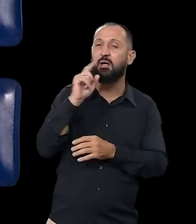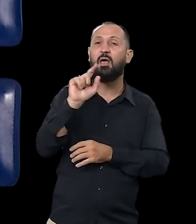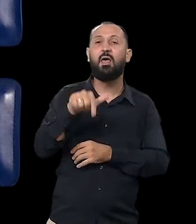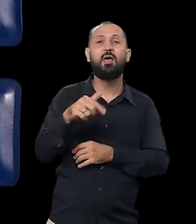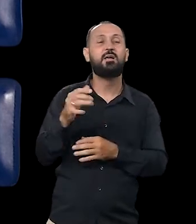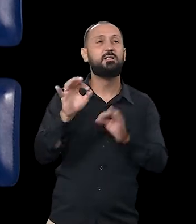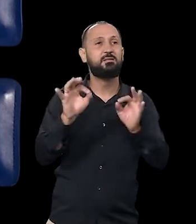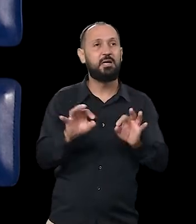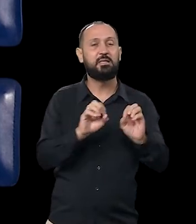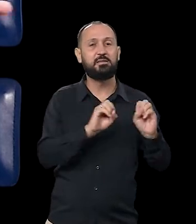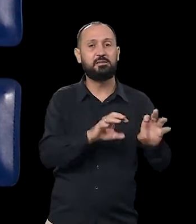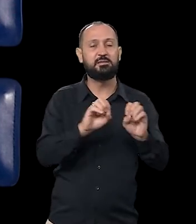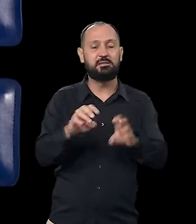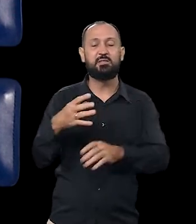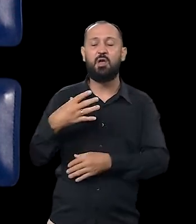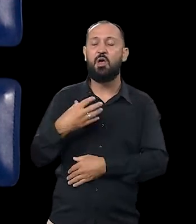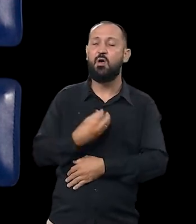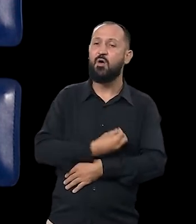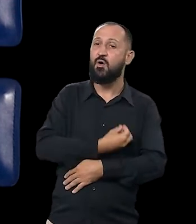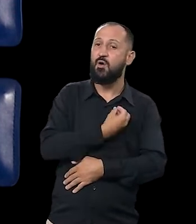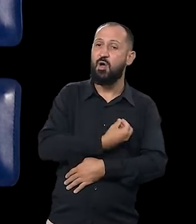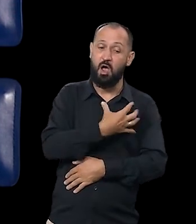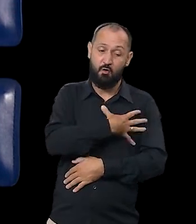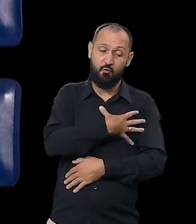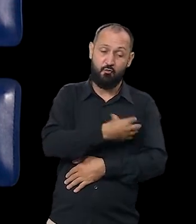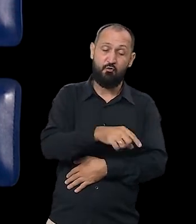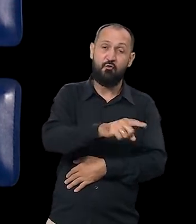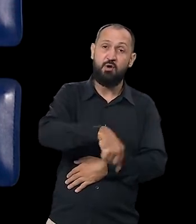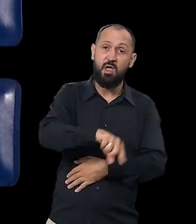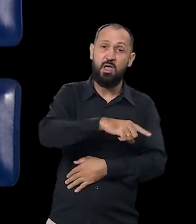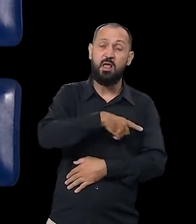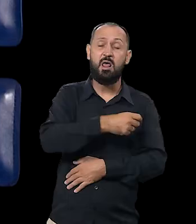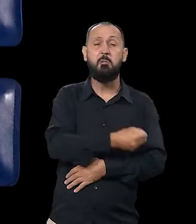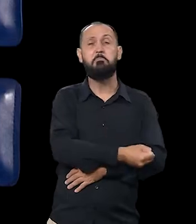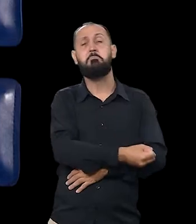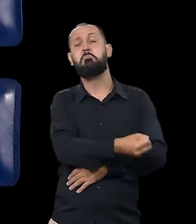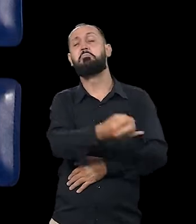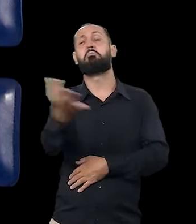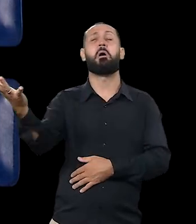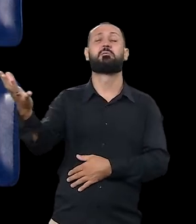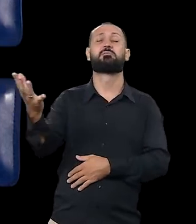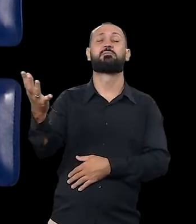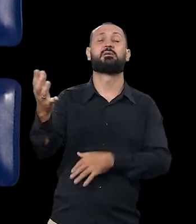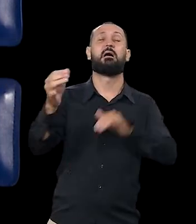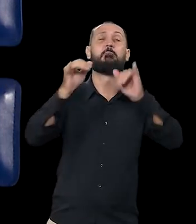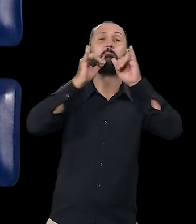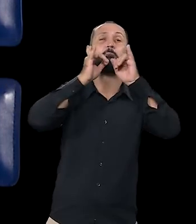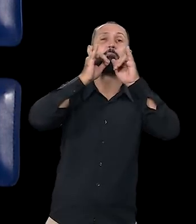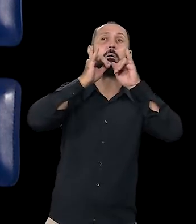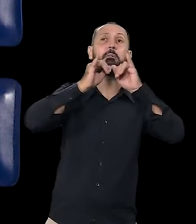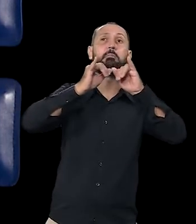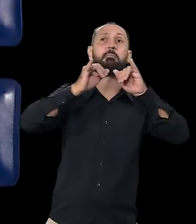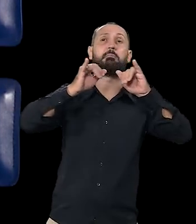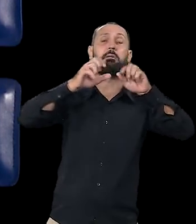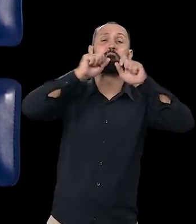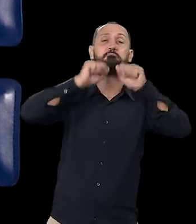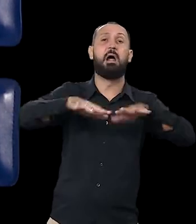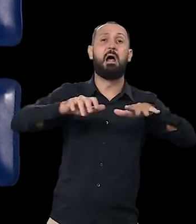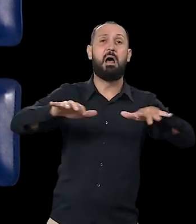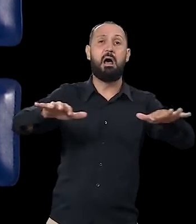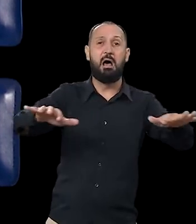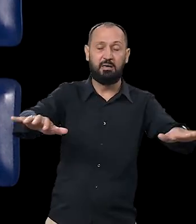pais, é exatamente ensinar os filhos a poder, no meio dessa quantidade imensa de informações, que nós